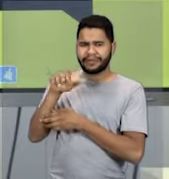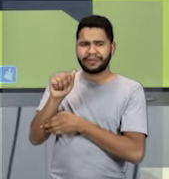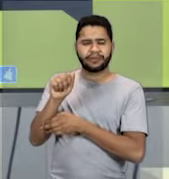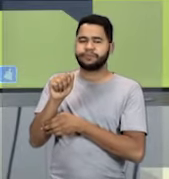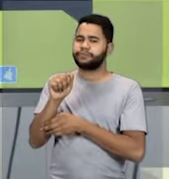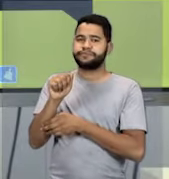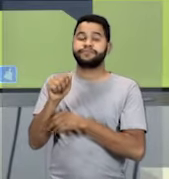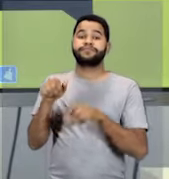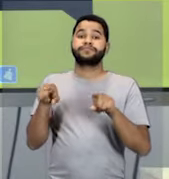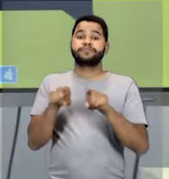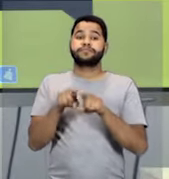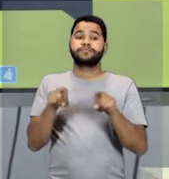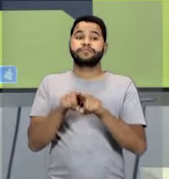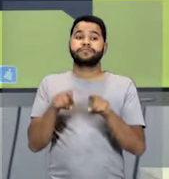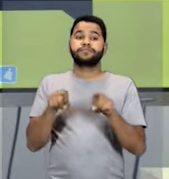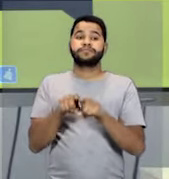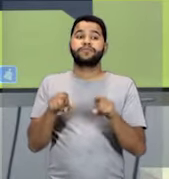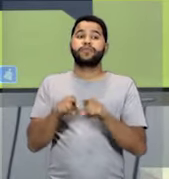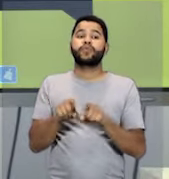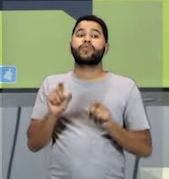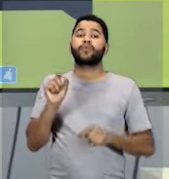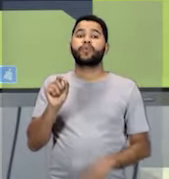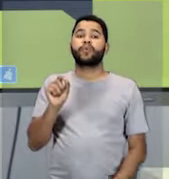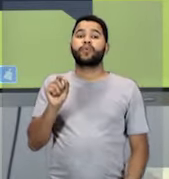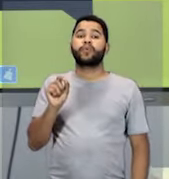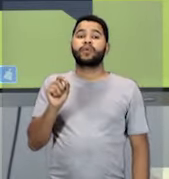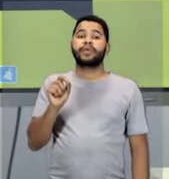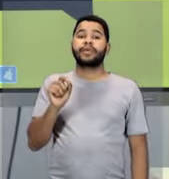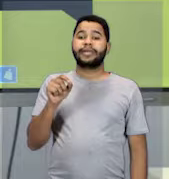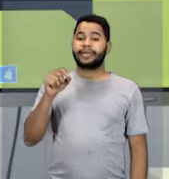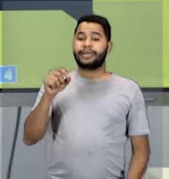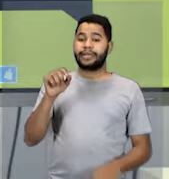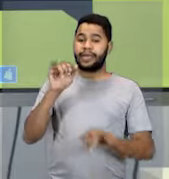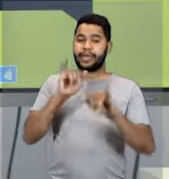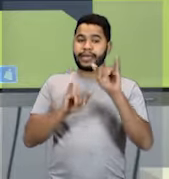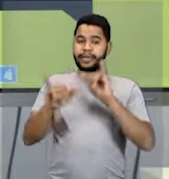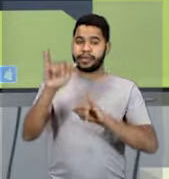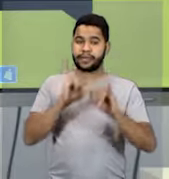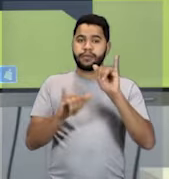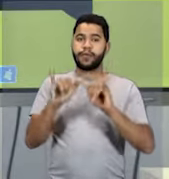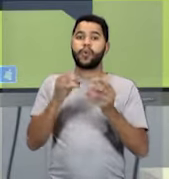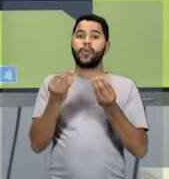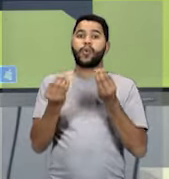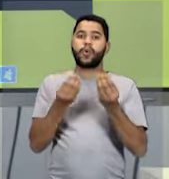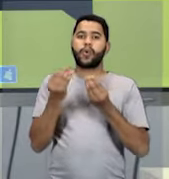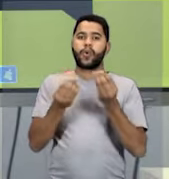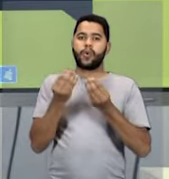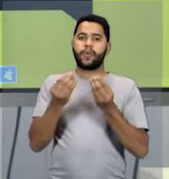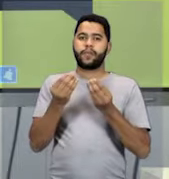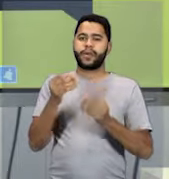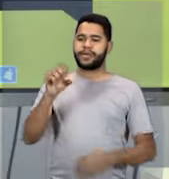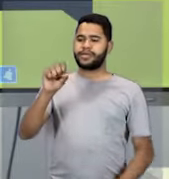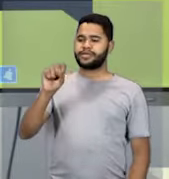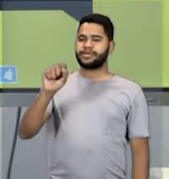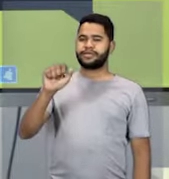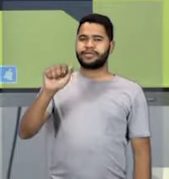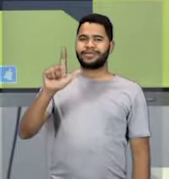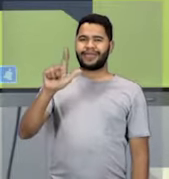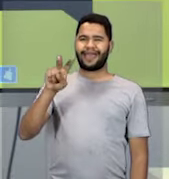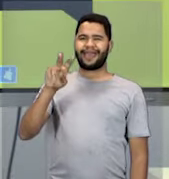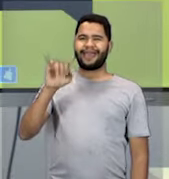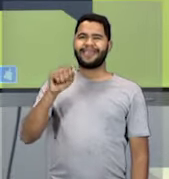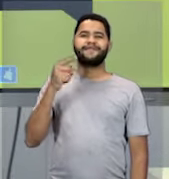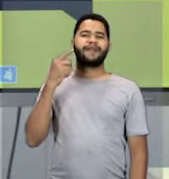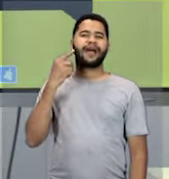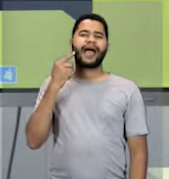boca. Também começa a digestão química, através da amilase salivar, da nossa